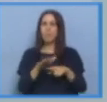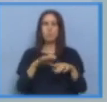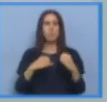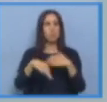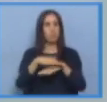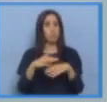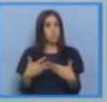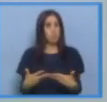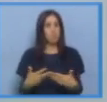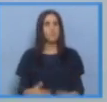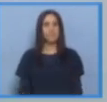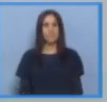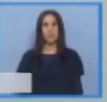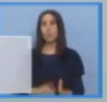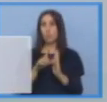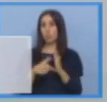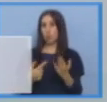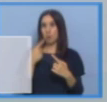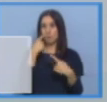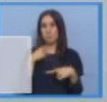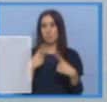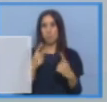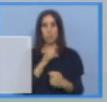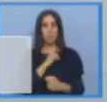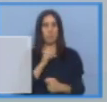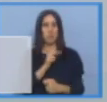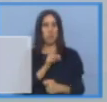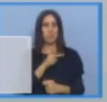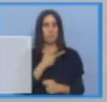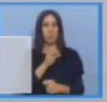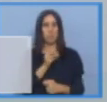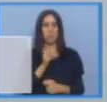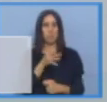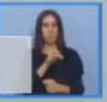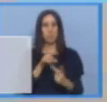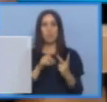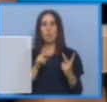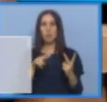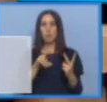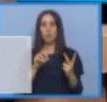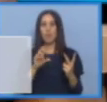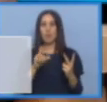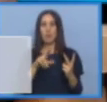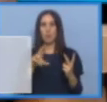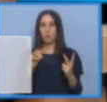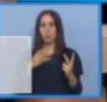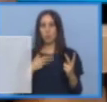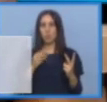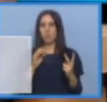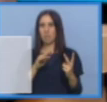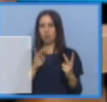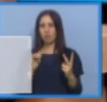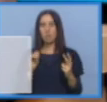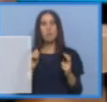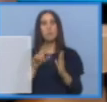sociedades atuais. Um projeto que agora apresentamos com o padre Álvaro Pacheco e António Carraco dos Reis, do projeto